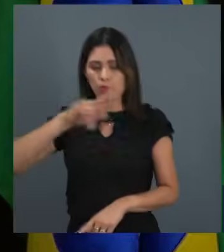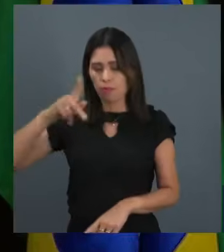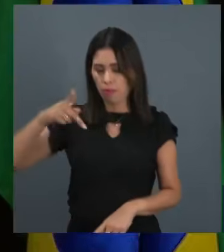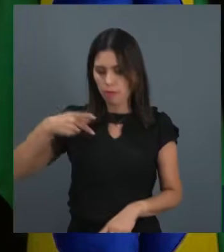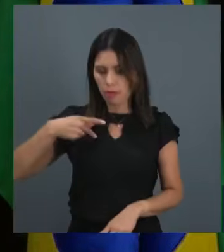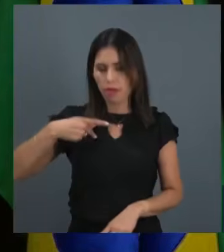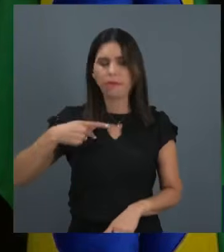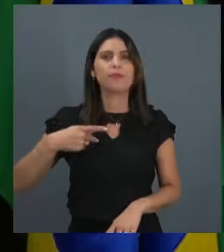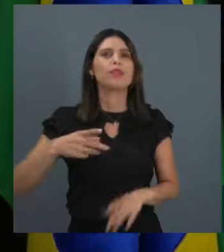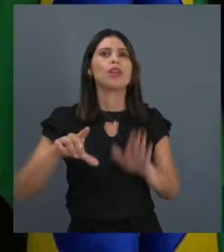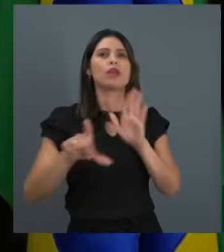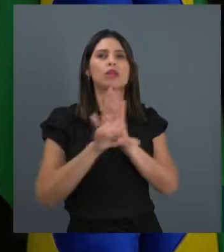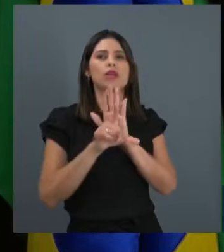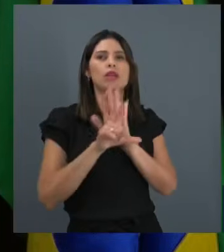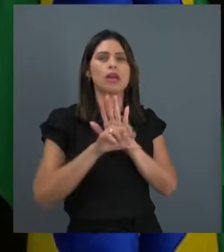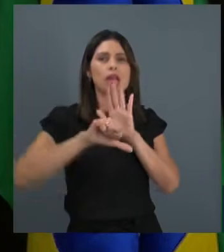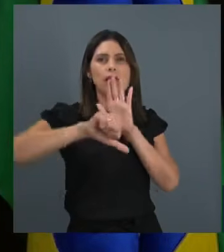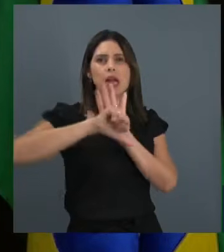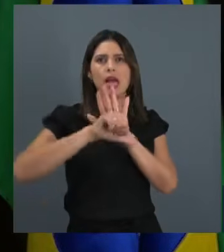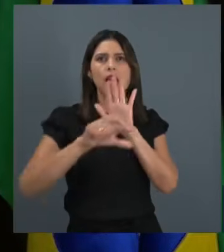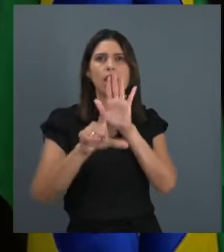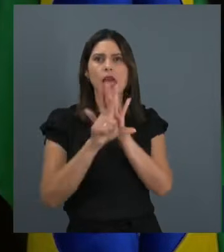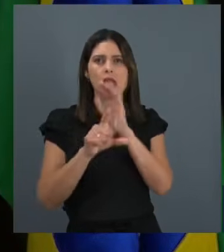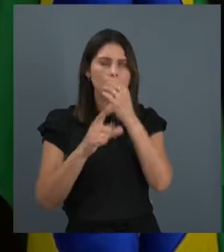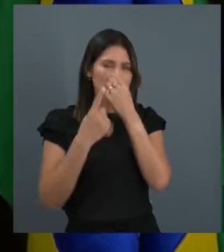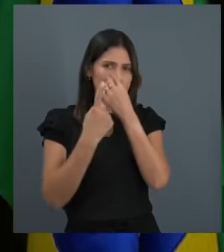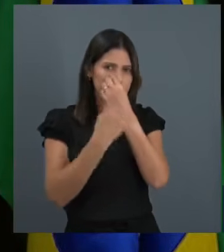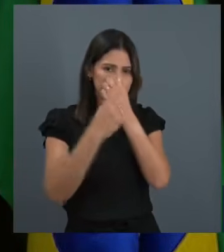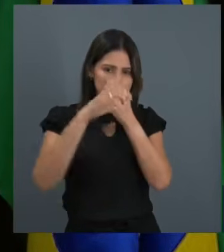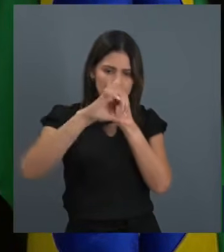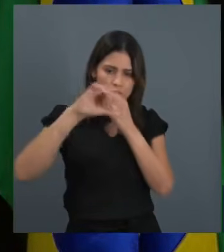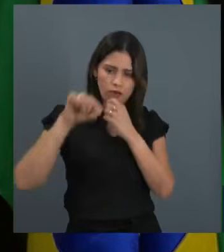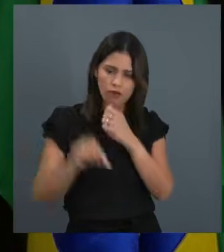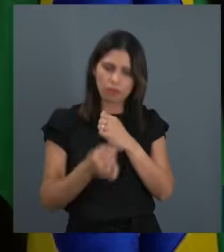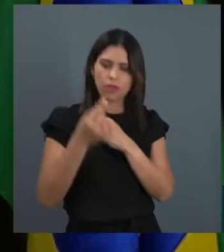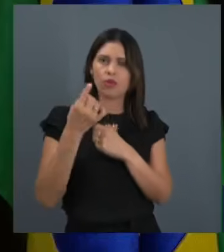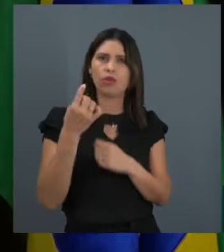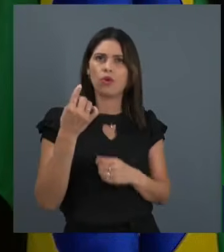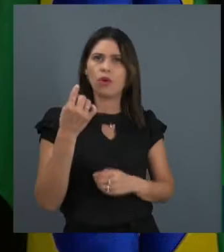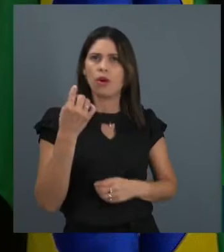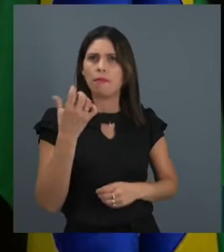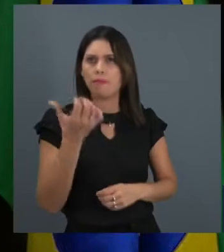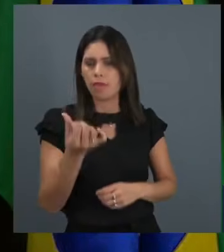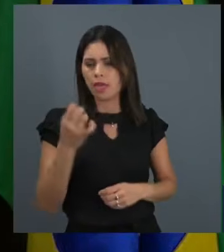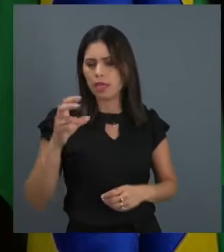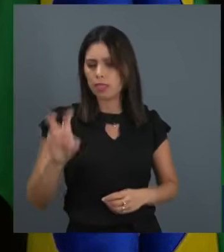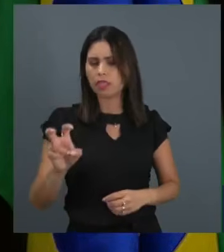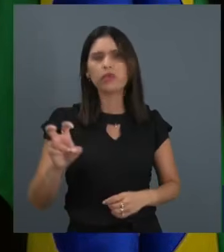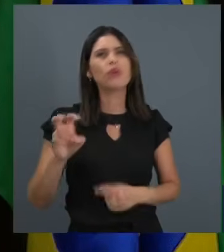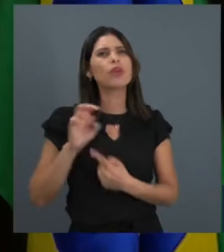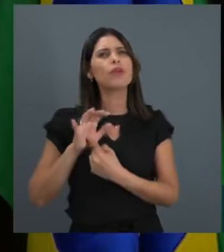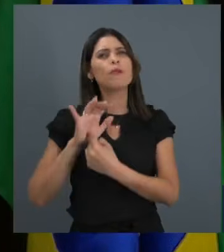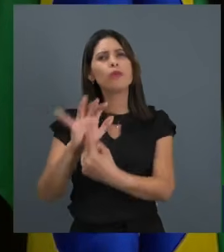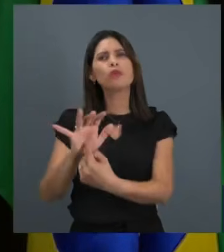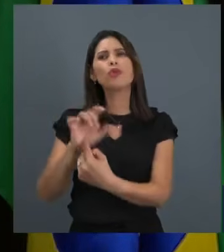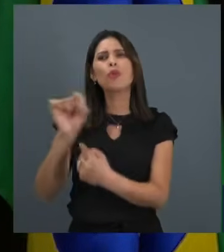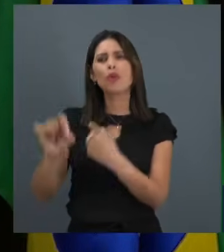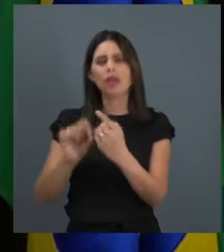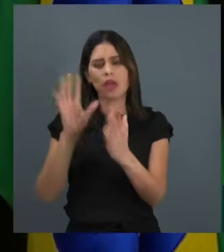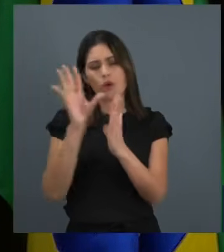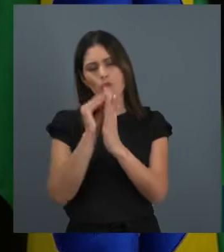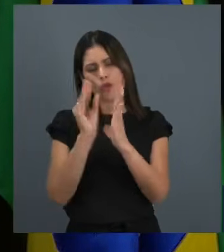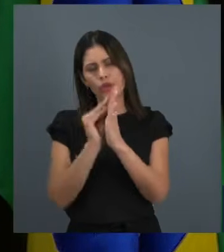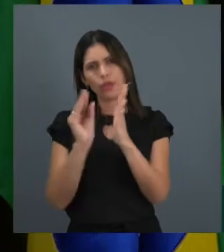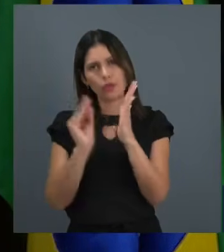12.965 de 2014, o Marco Civil da Internet, que prevê apenas a remoção parcial do conteúdo das redes